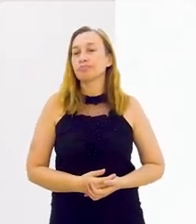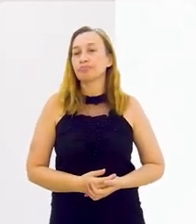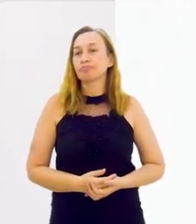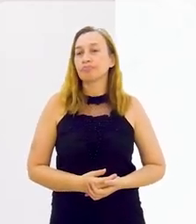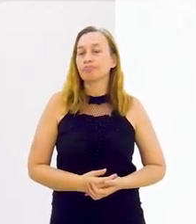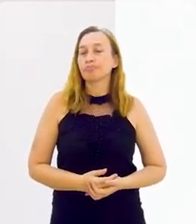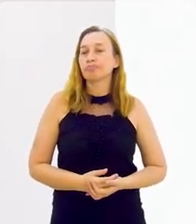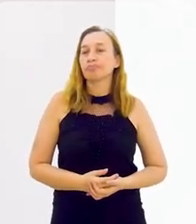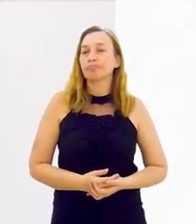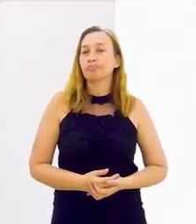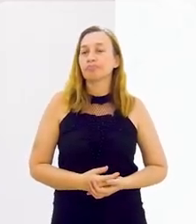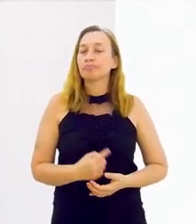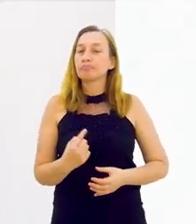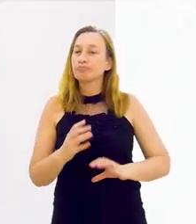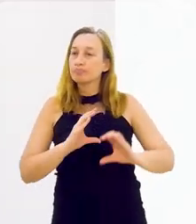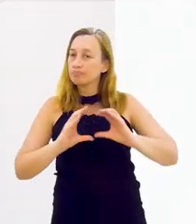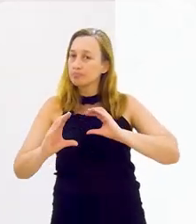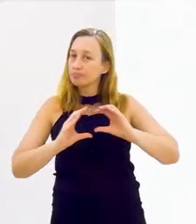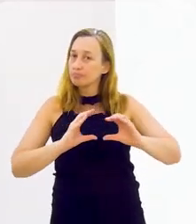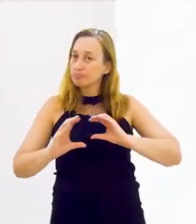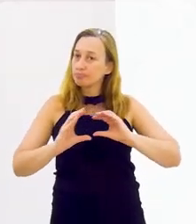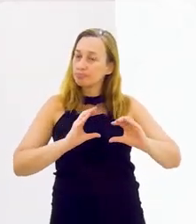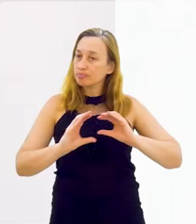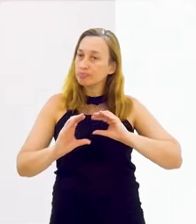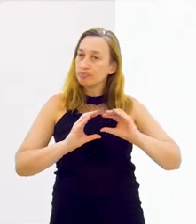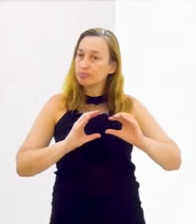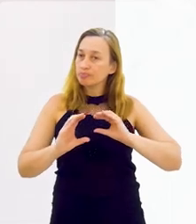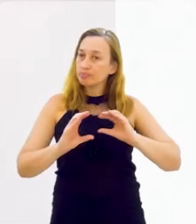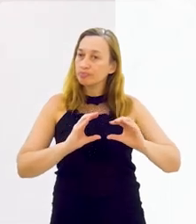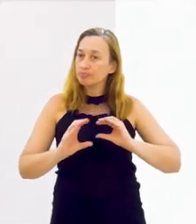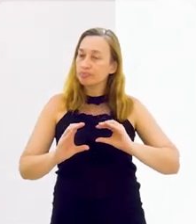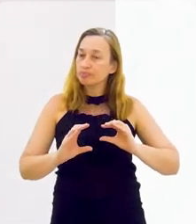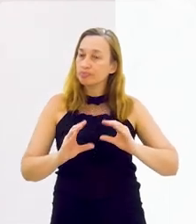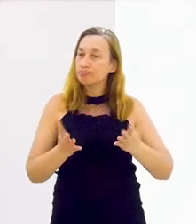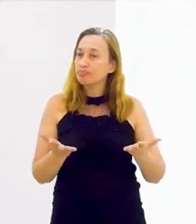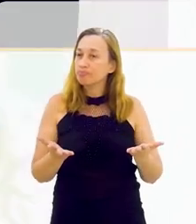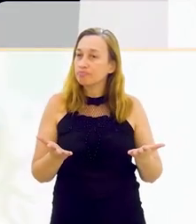para acessar, para a gente se comunicar através